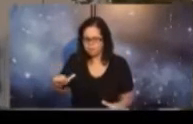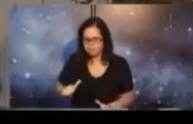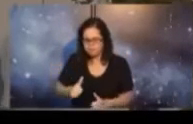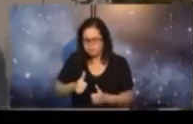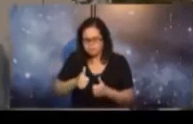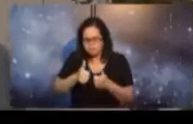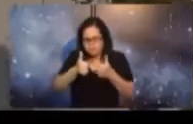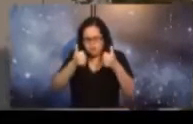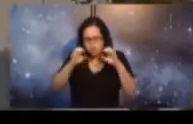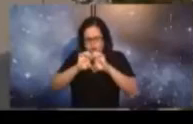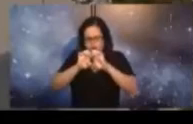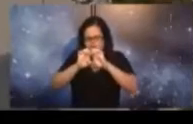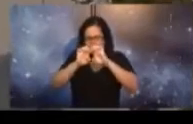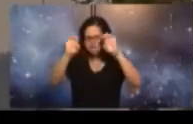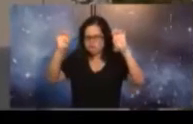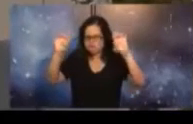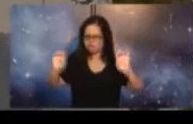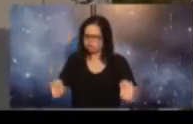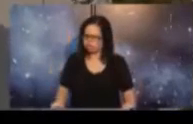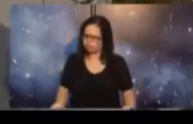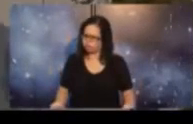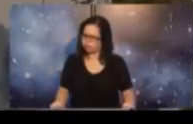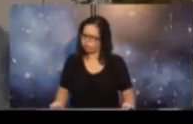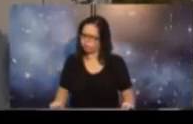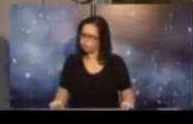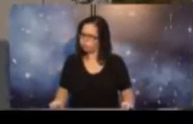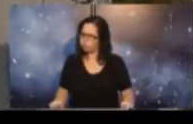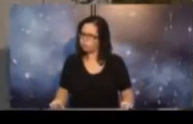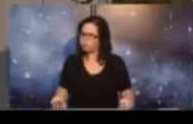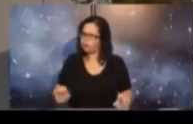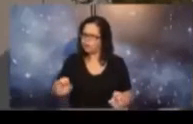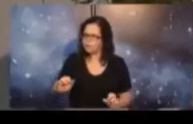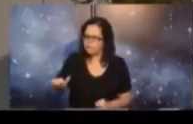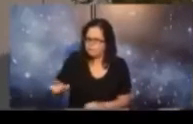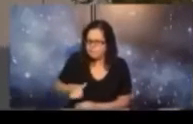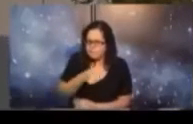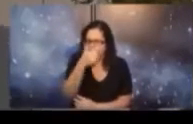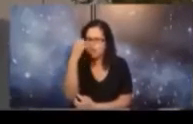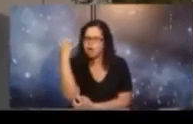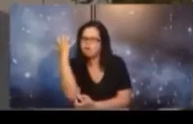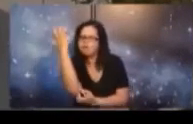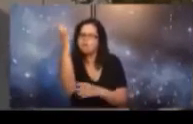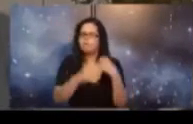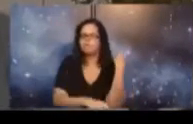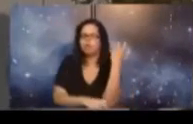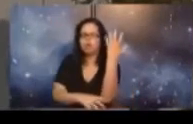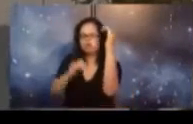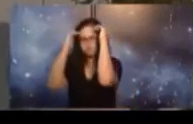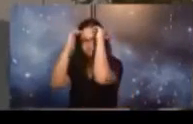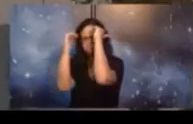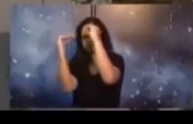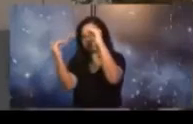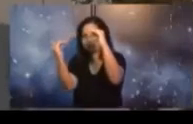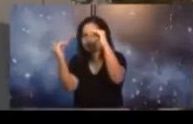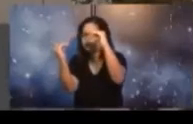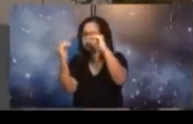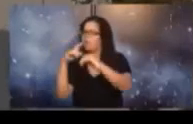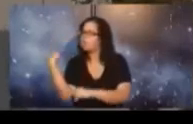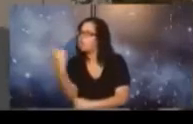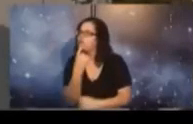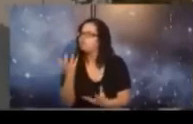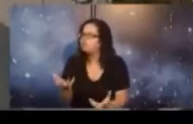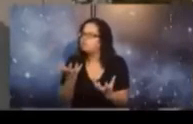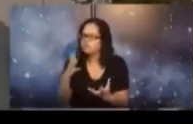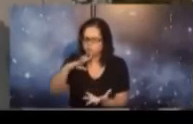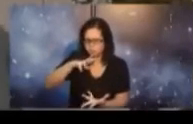numa estrutura melhor, num ambiente, num meio ambiente mais bem respeitado. Nós queremos um